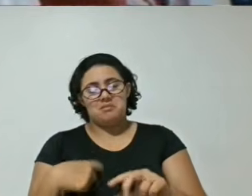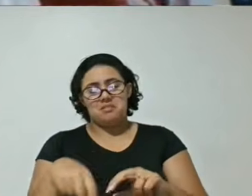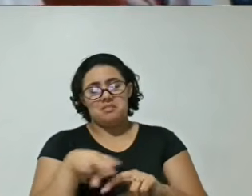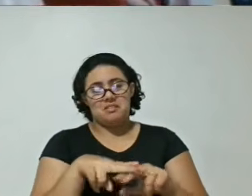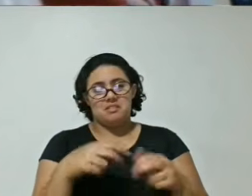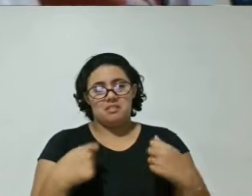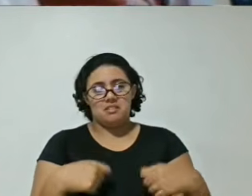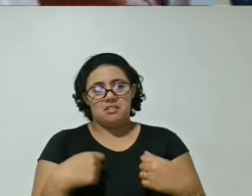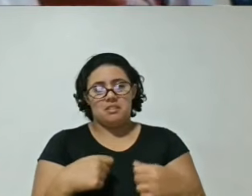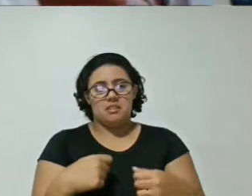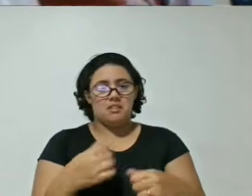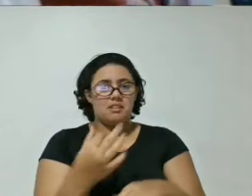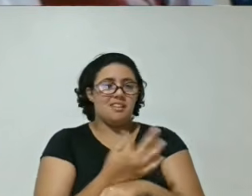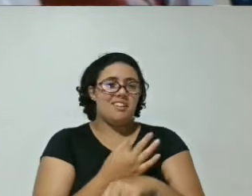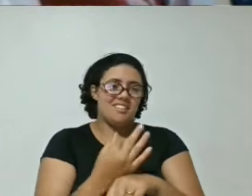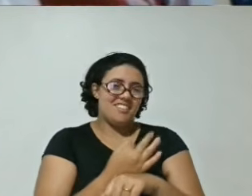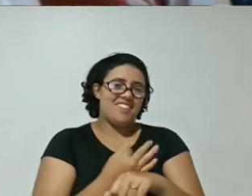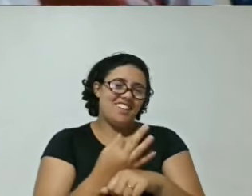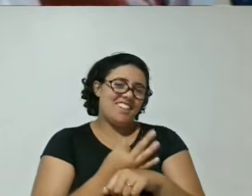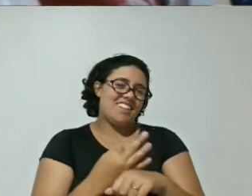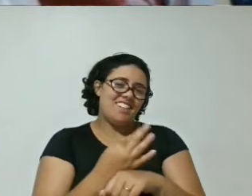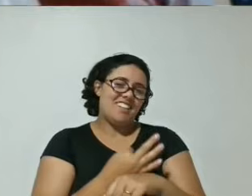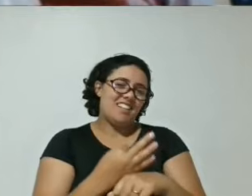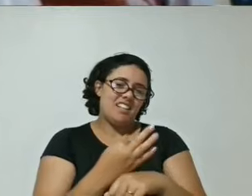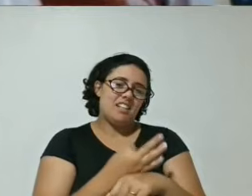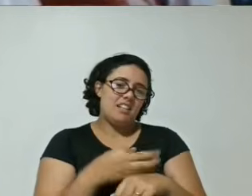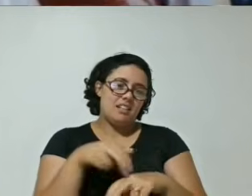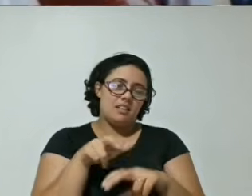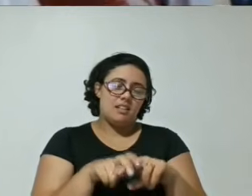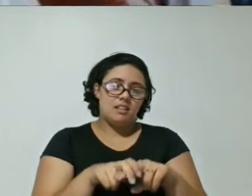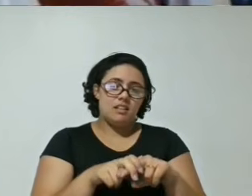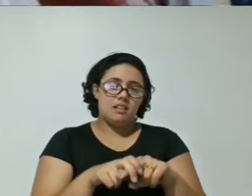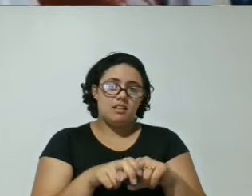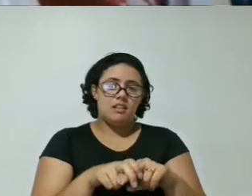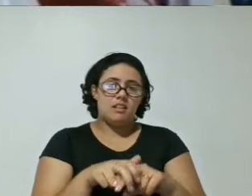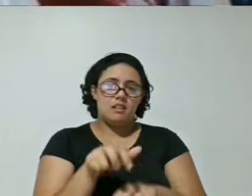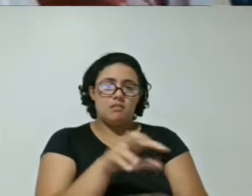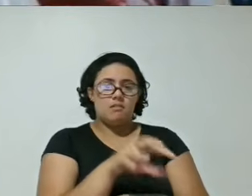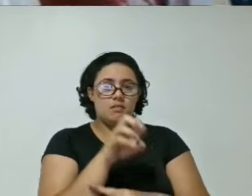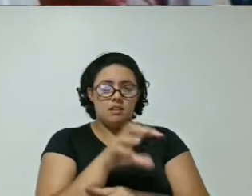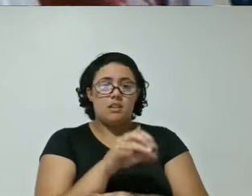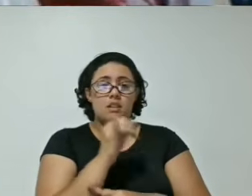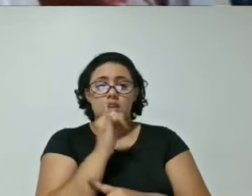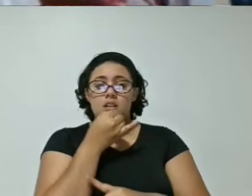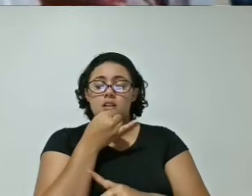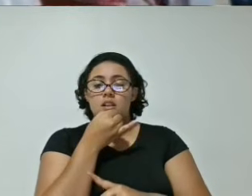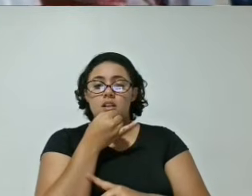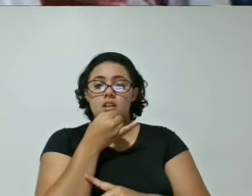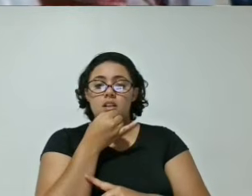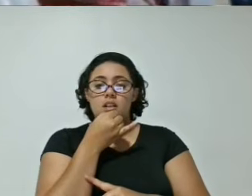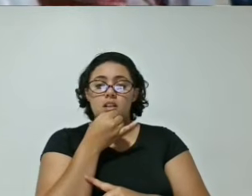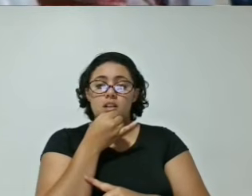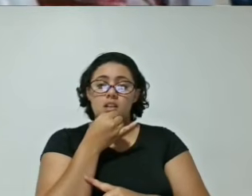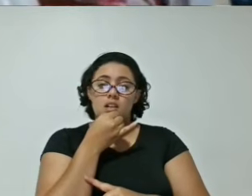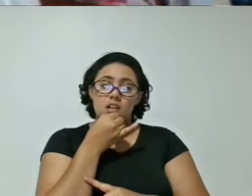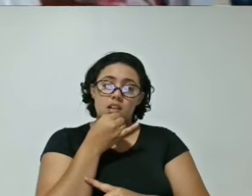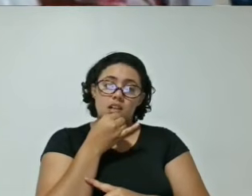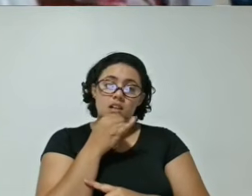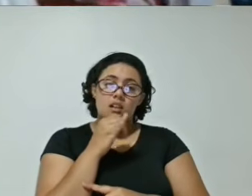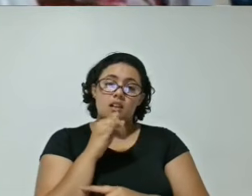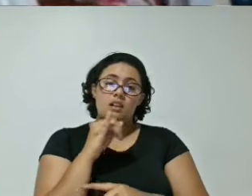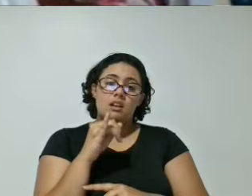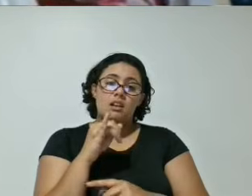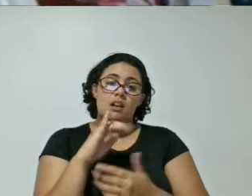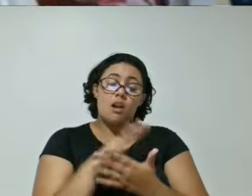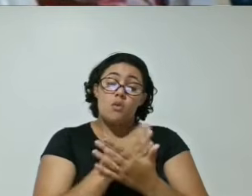tirar umas férias para fazer isso. Eu estou te perguntando, porque a gente, infelizmente, essas coisas ocorreu em